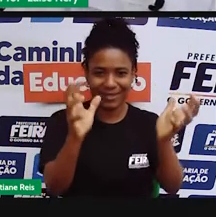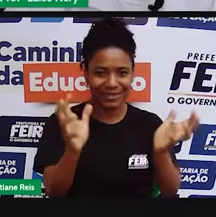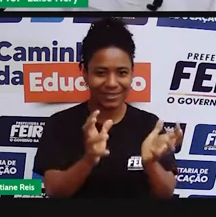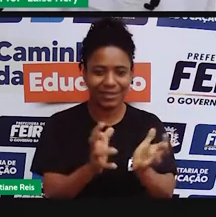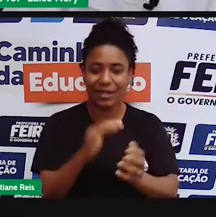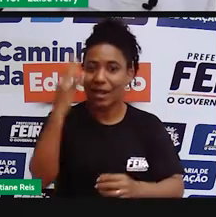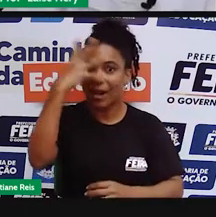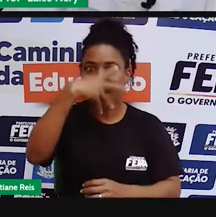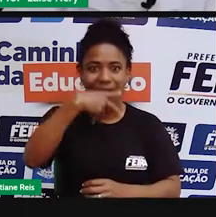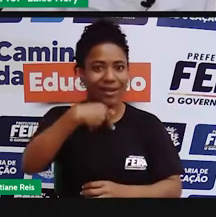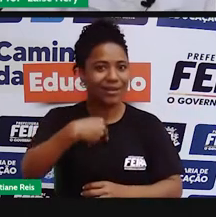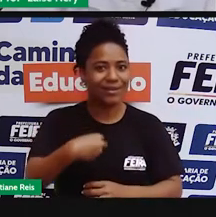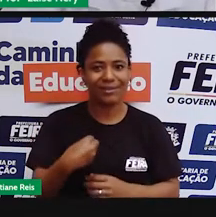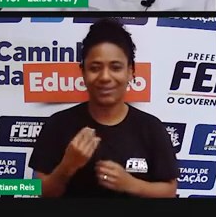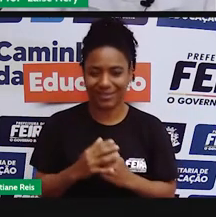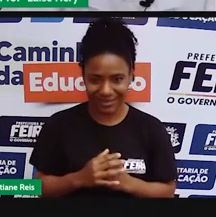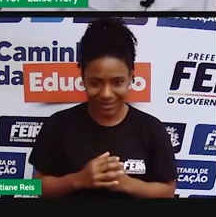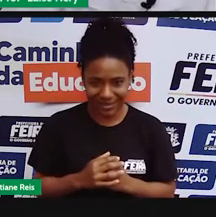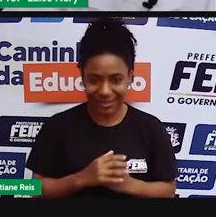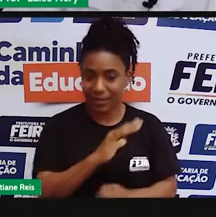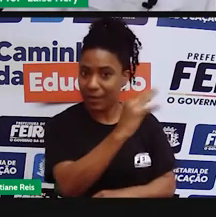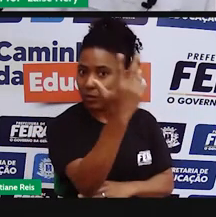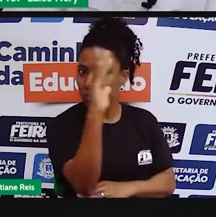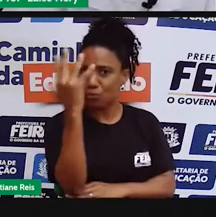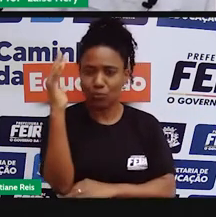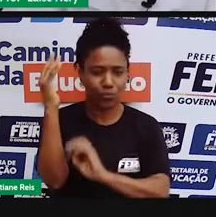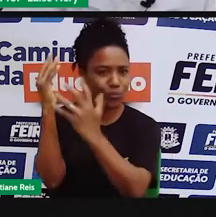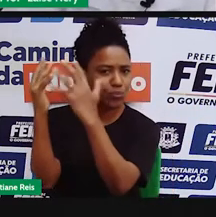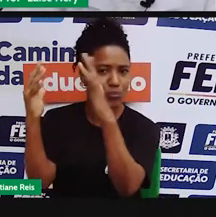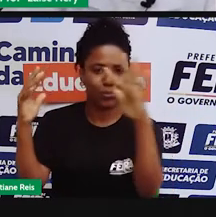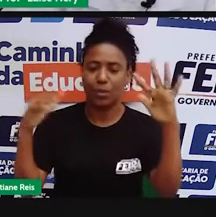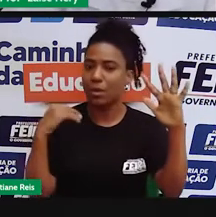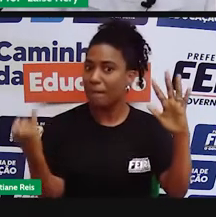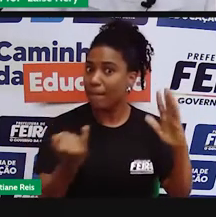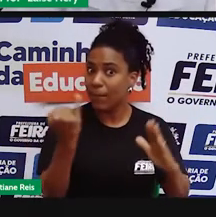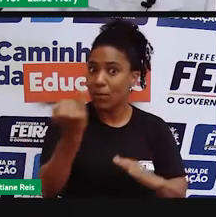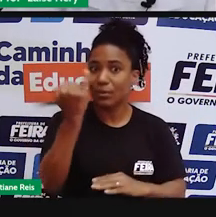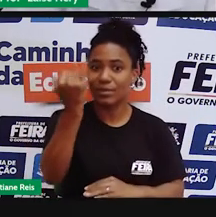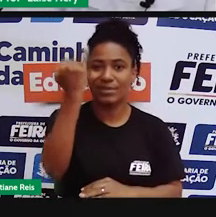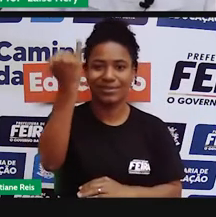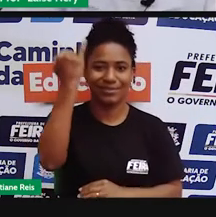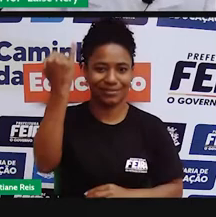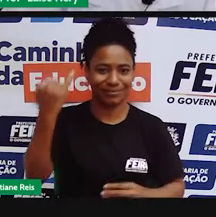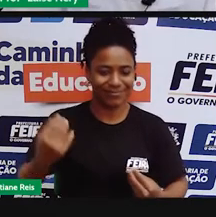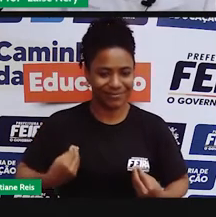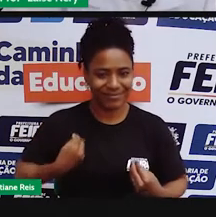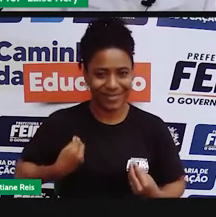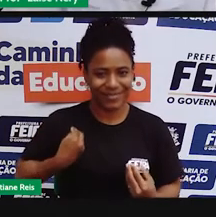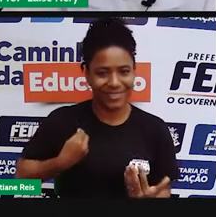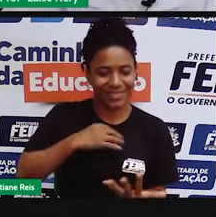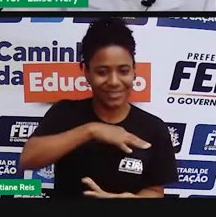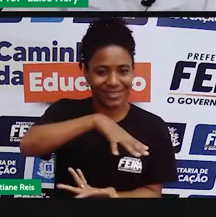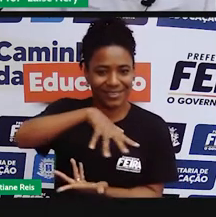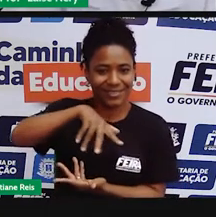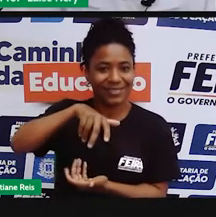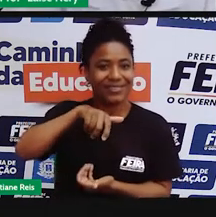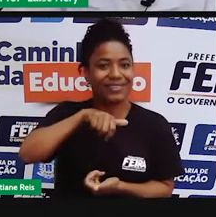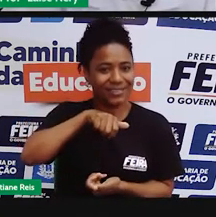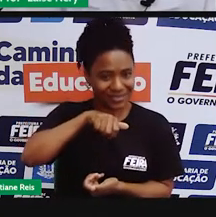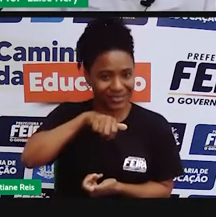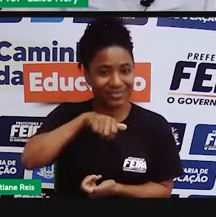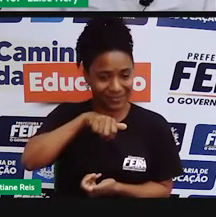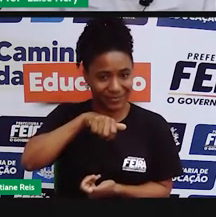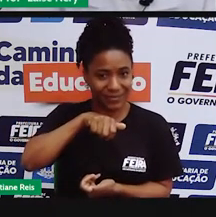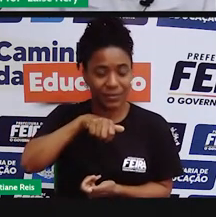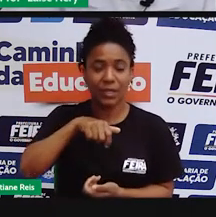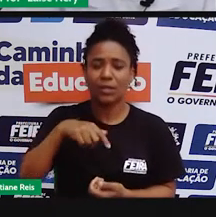exercem na natureza e a importância que elas têm no nosso planeta, a